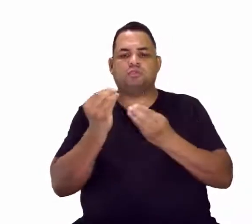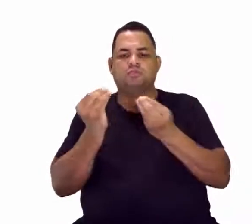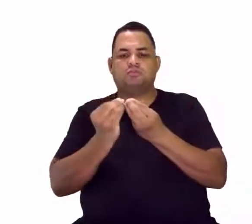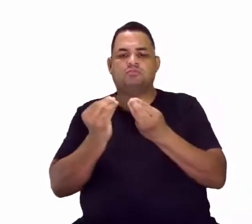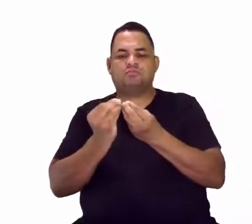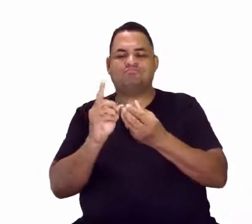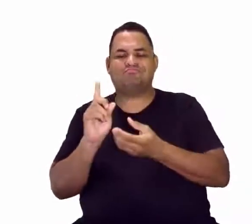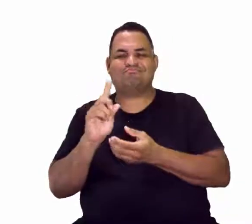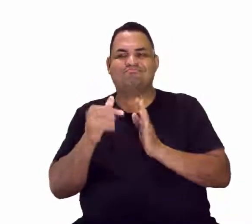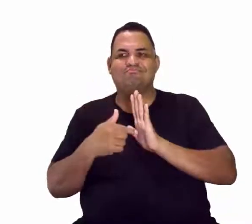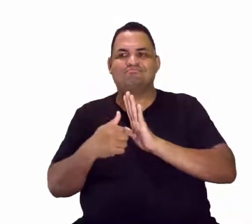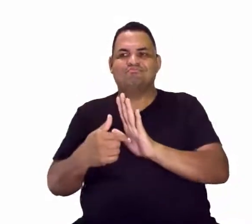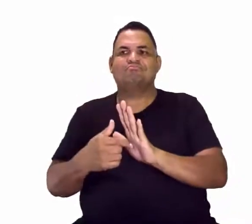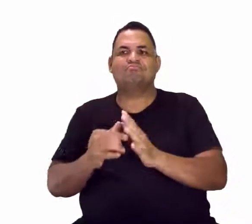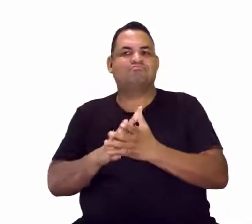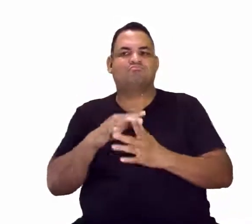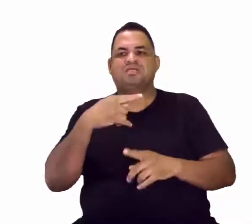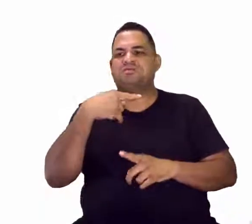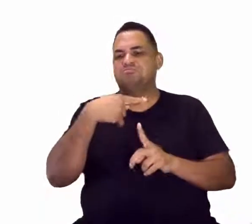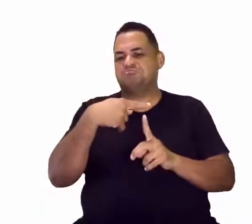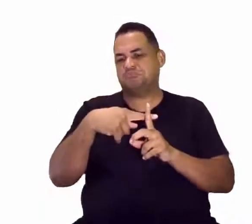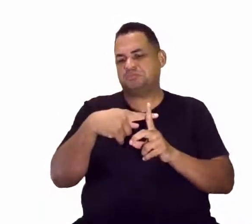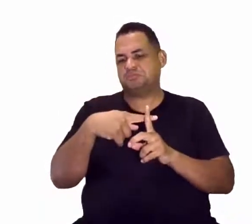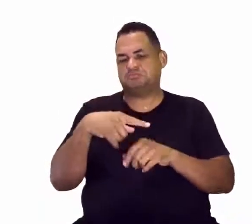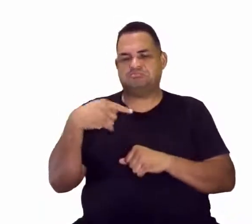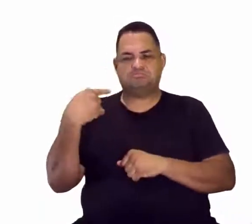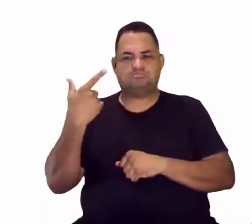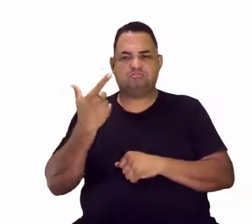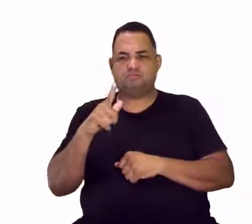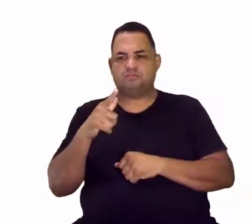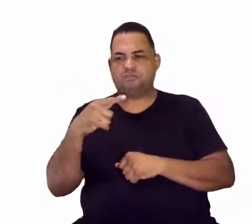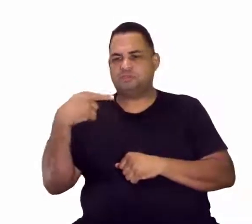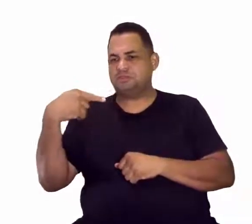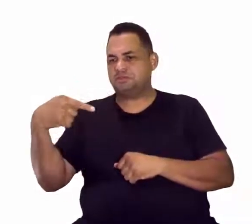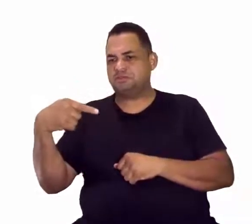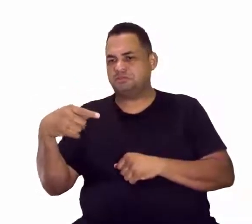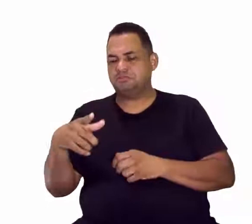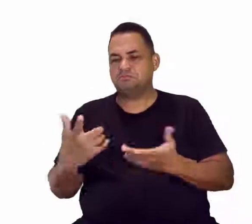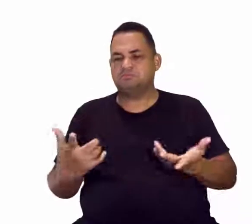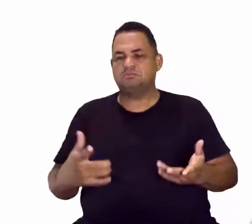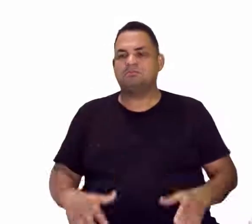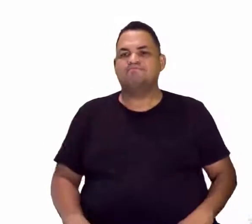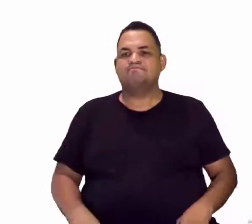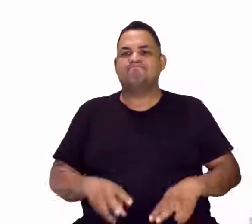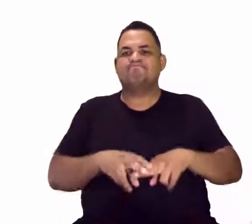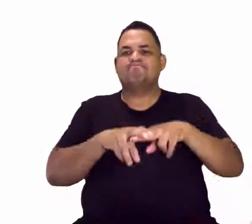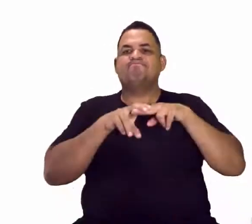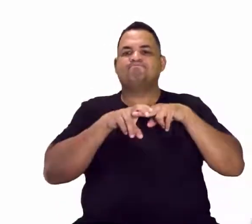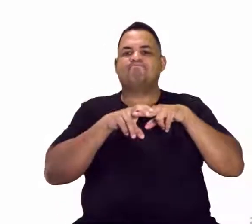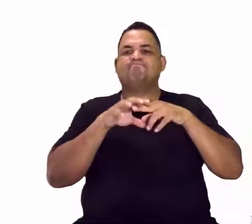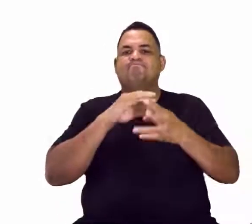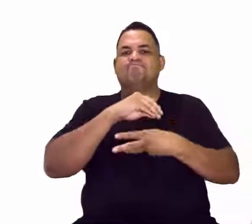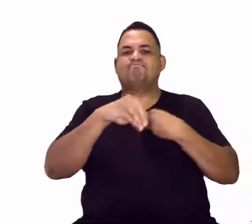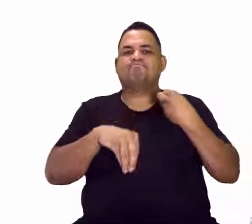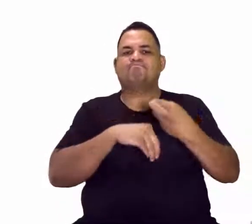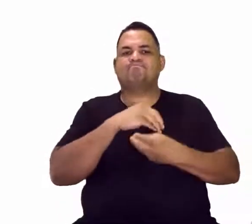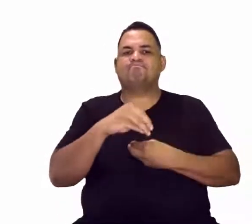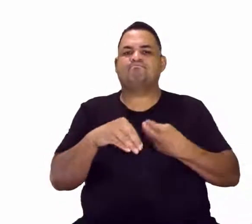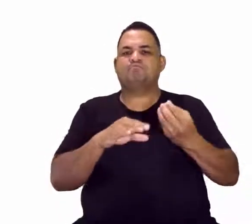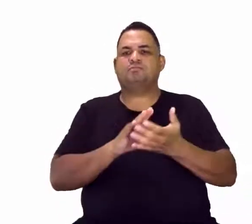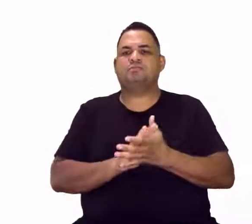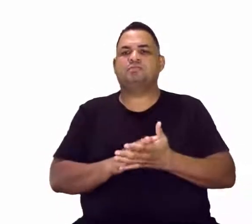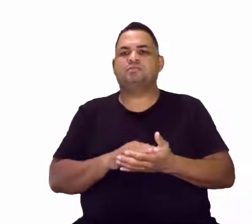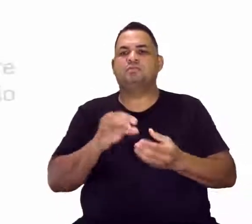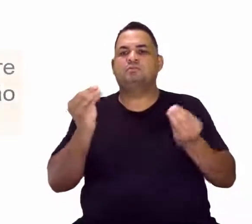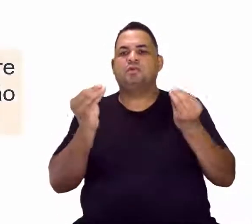não apresenta carga positiva nem carga negativa. Por isso que é um composto